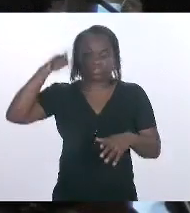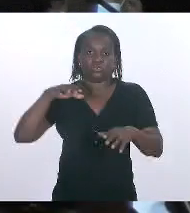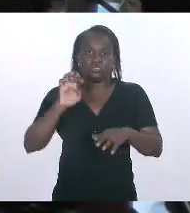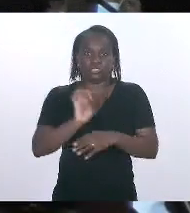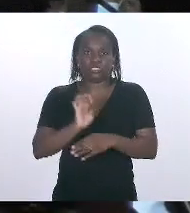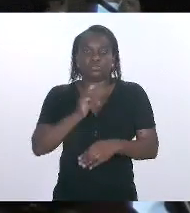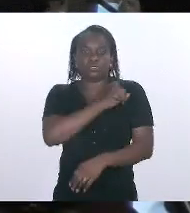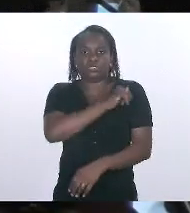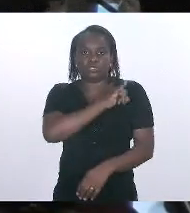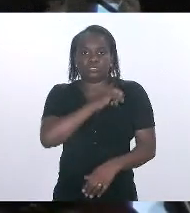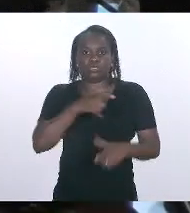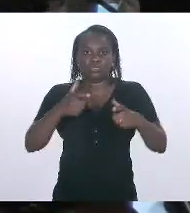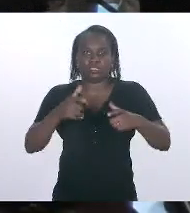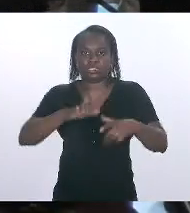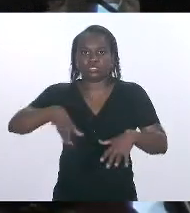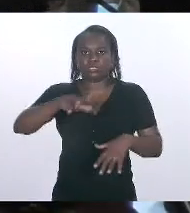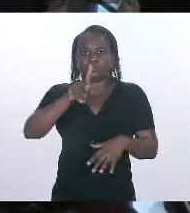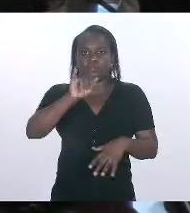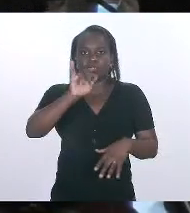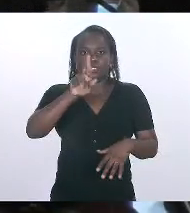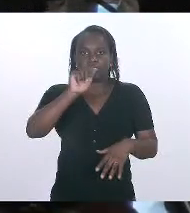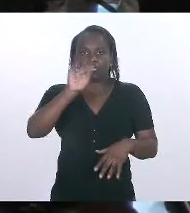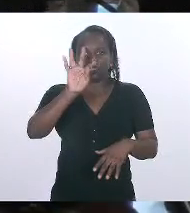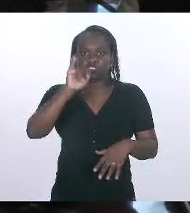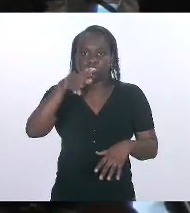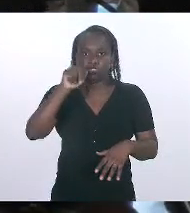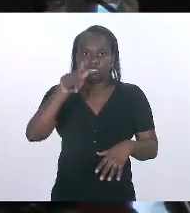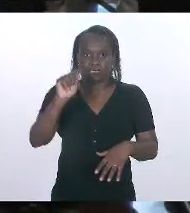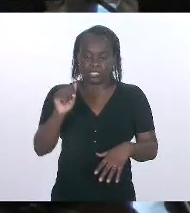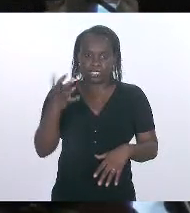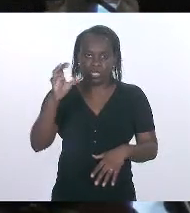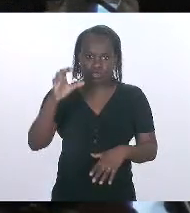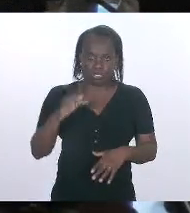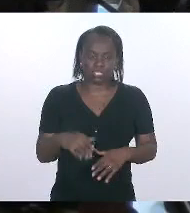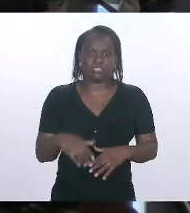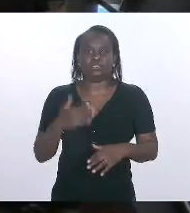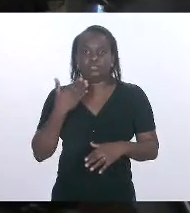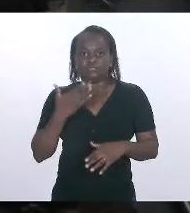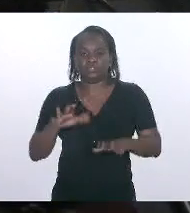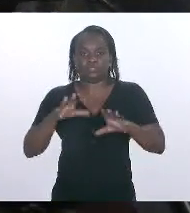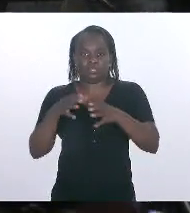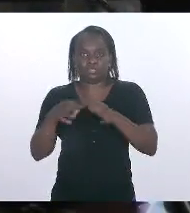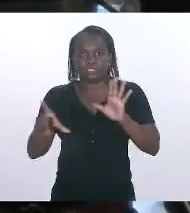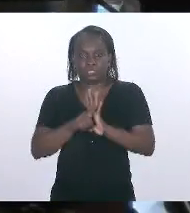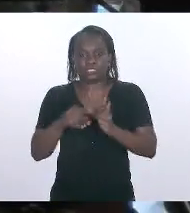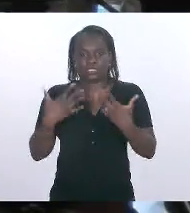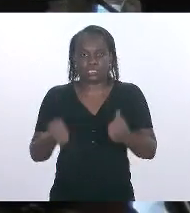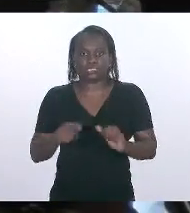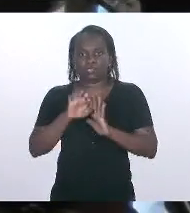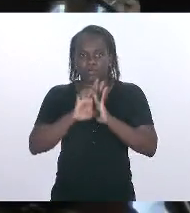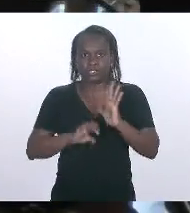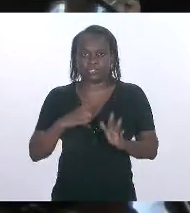Rio de Janeiro, no bairro de Piratininga, município de Niterói. Parecer da Comissão de Indicações Legislativas favorável com